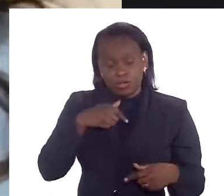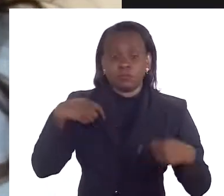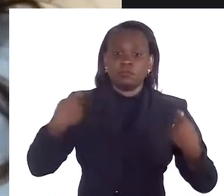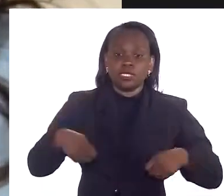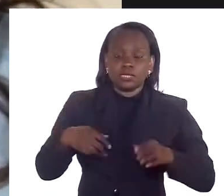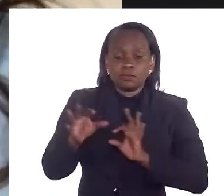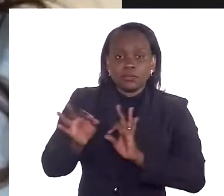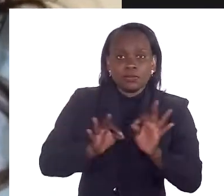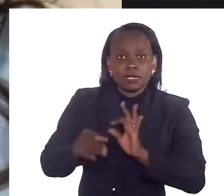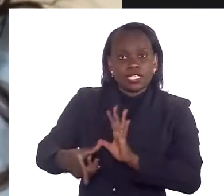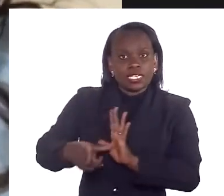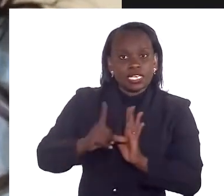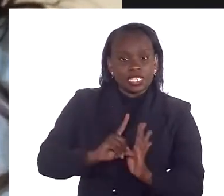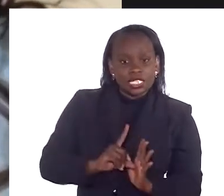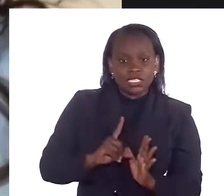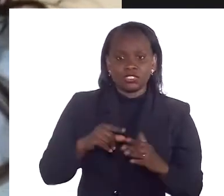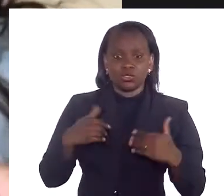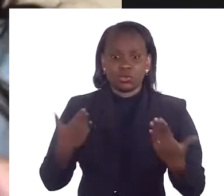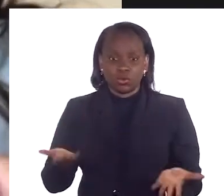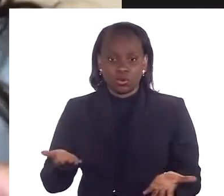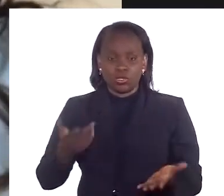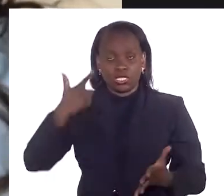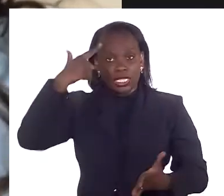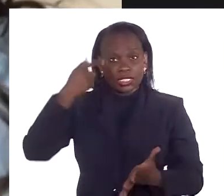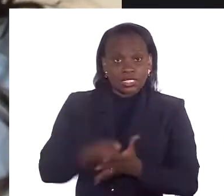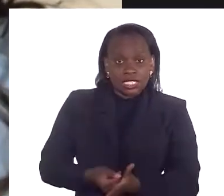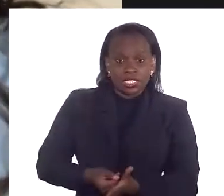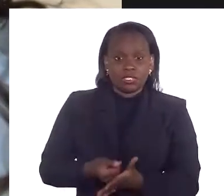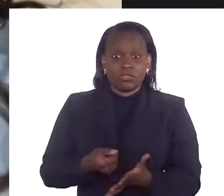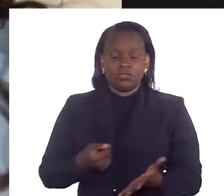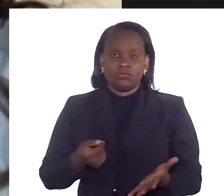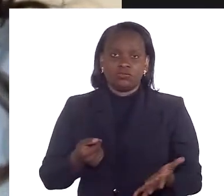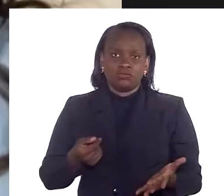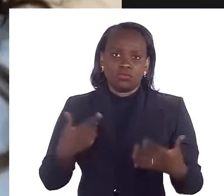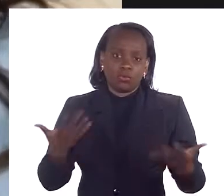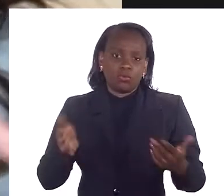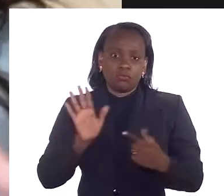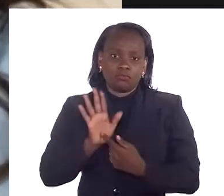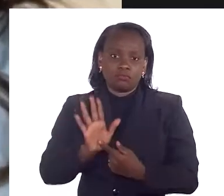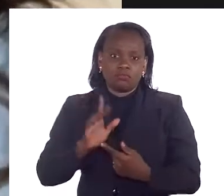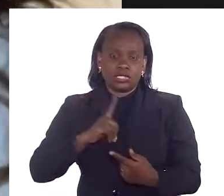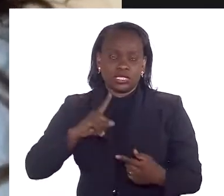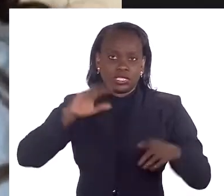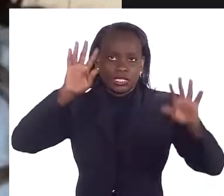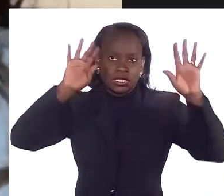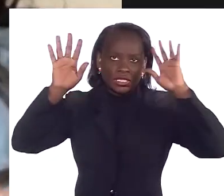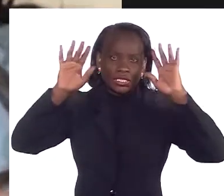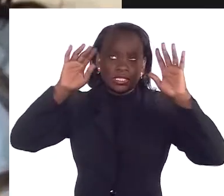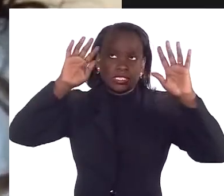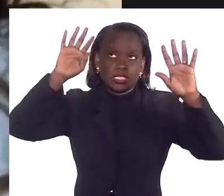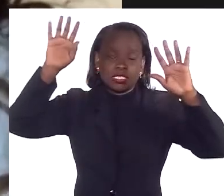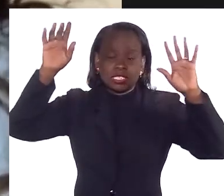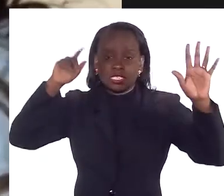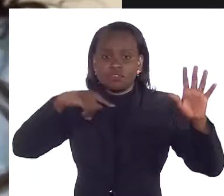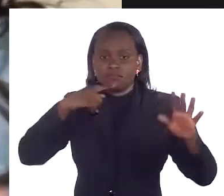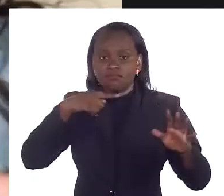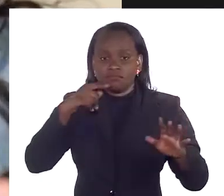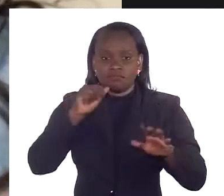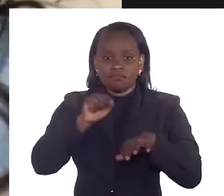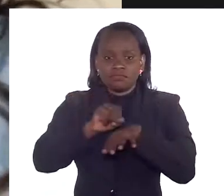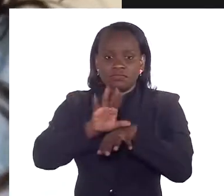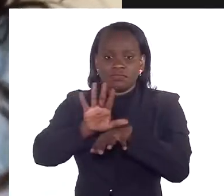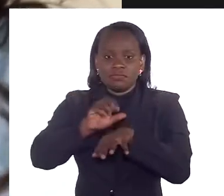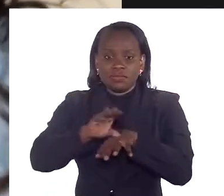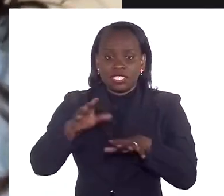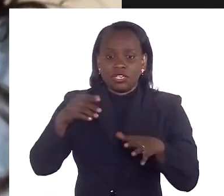de algum tipo de planejamento prévio, que exijam tomadas de decisões, que apresentem um pensamento um pouco mais abstrato,